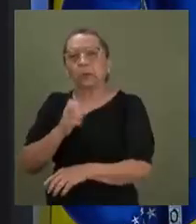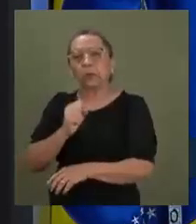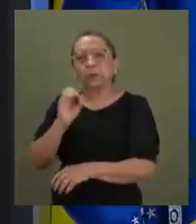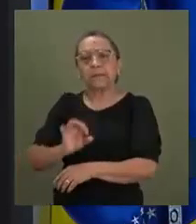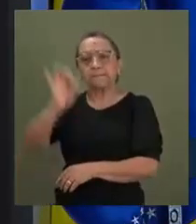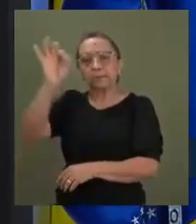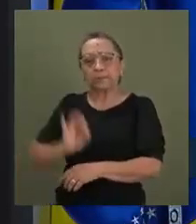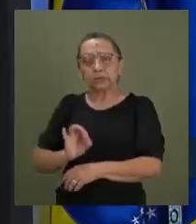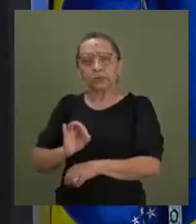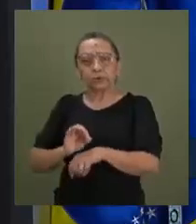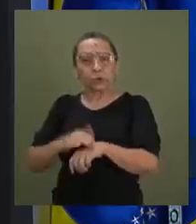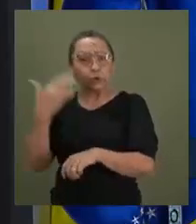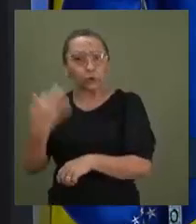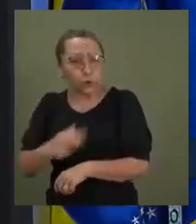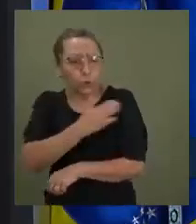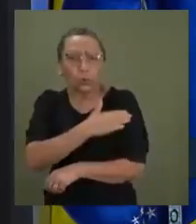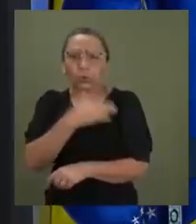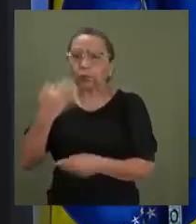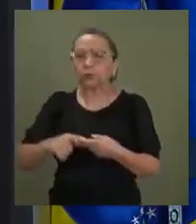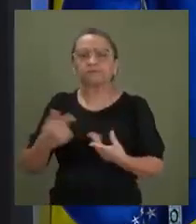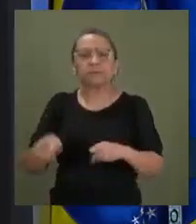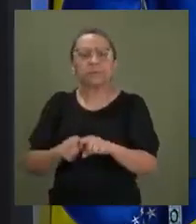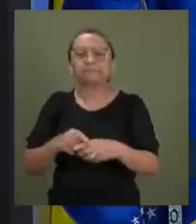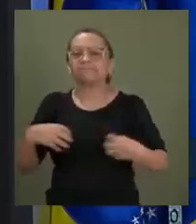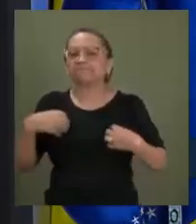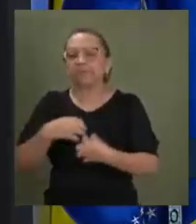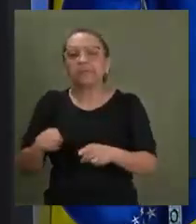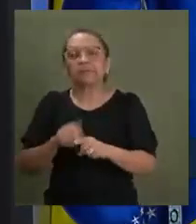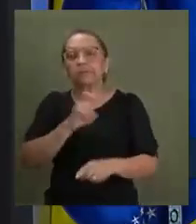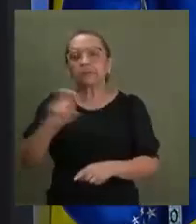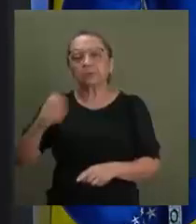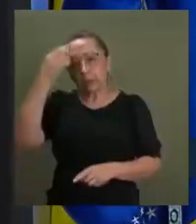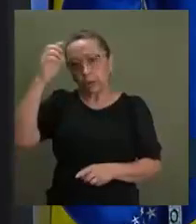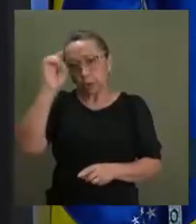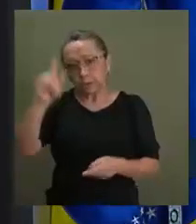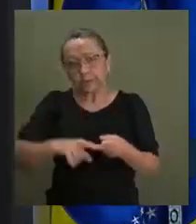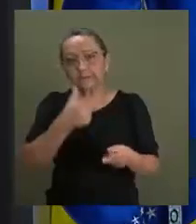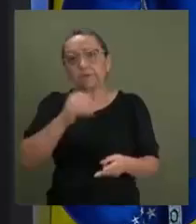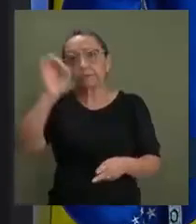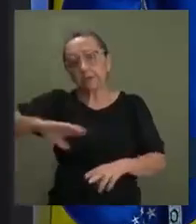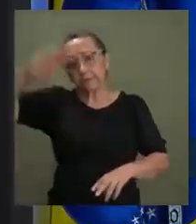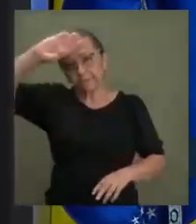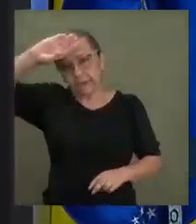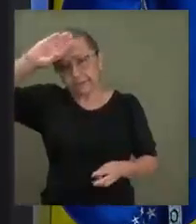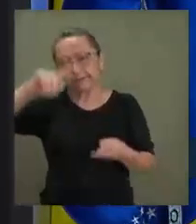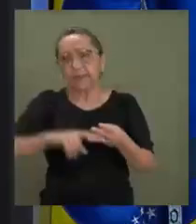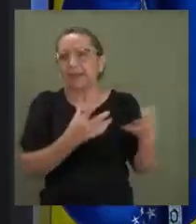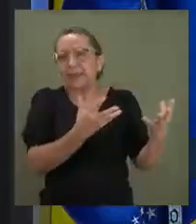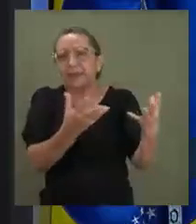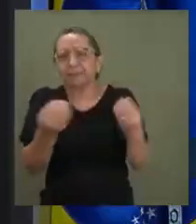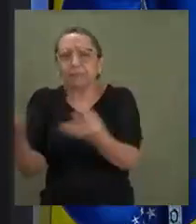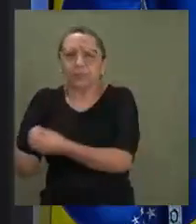80% de dor no local, 60% de fadiga, 55% por dor de cabeça, 20% febre. É muito